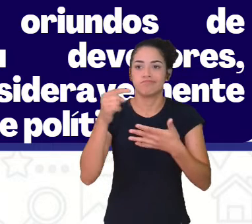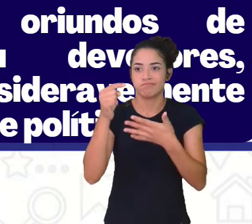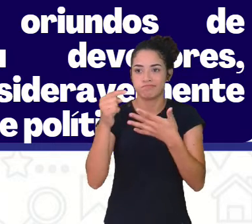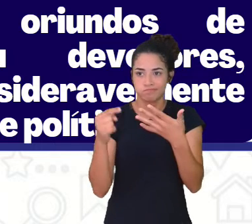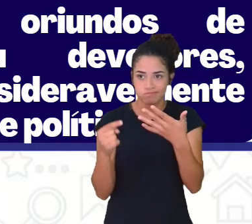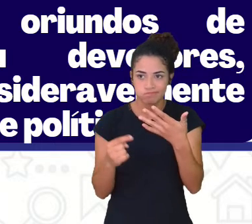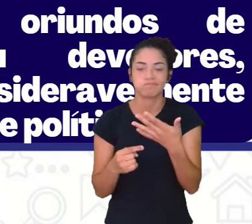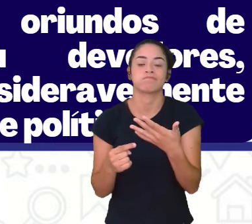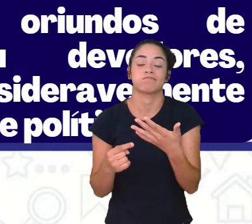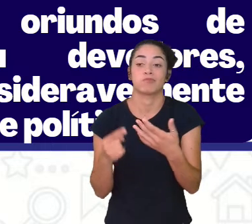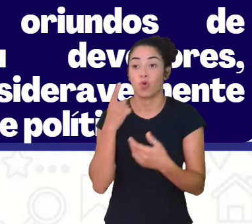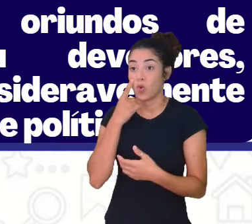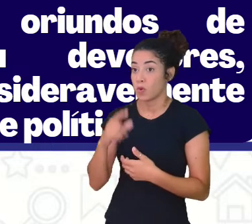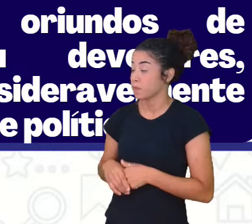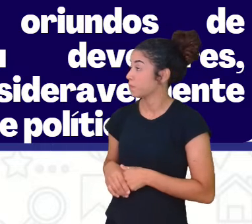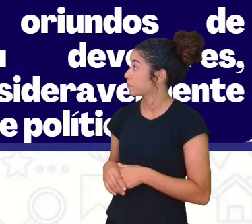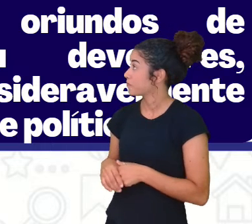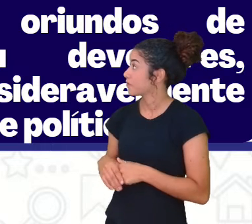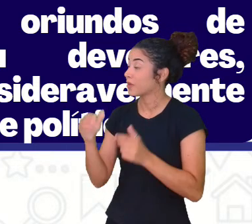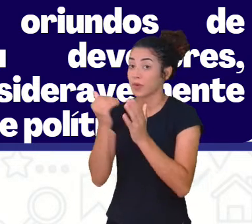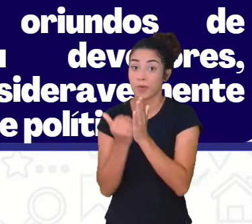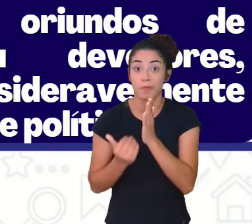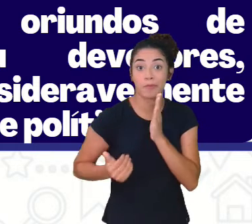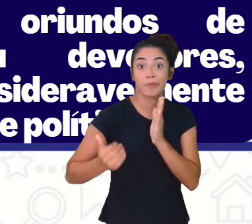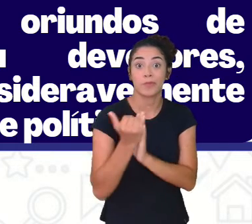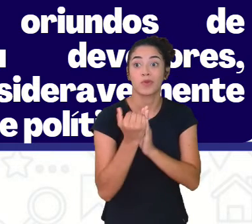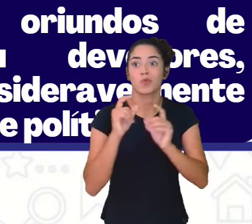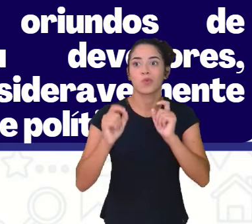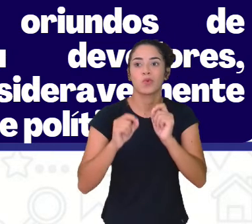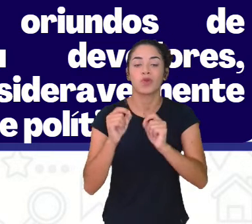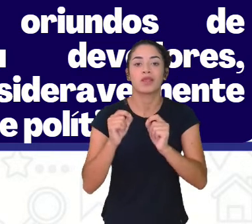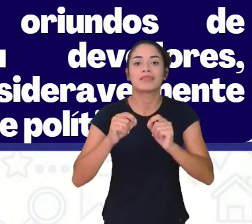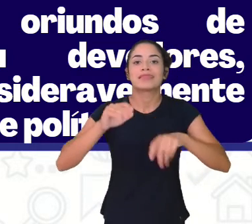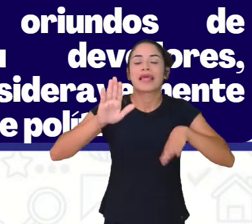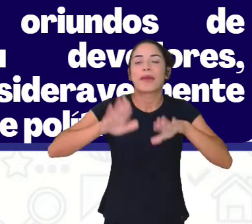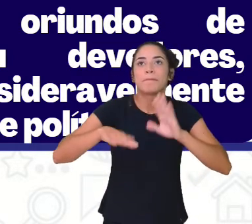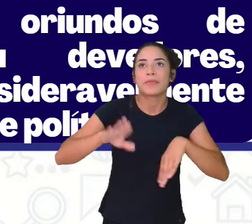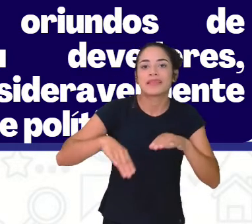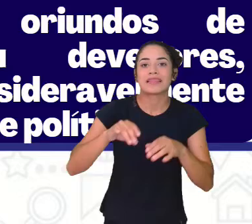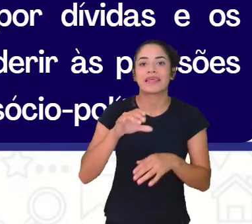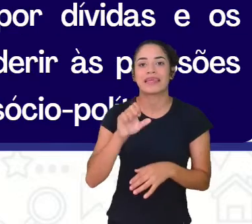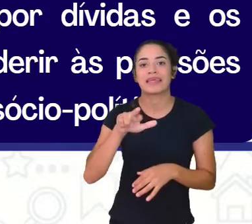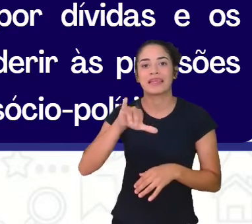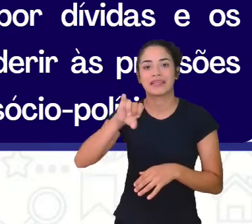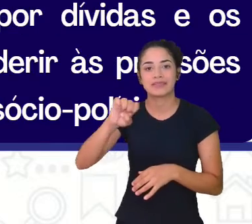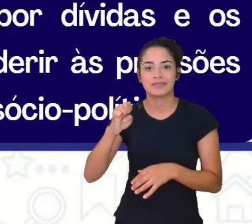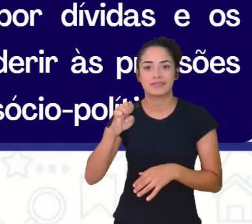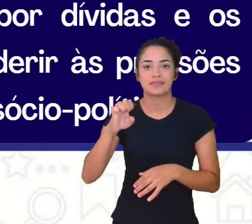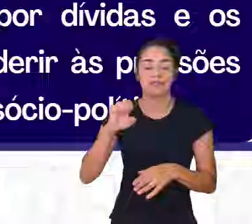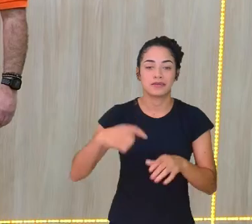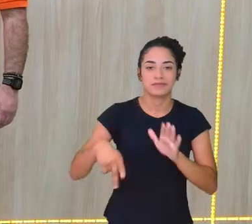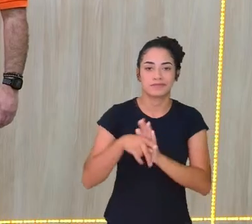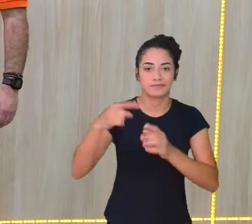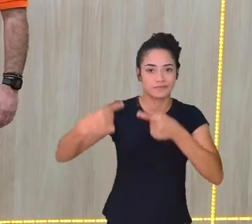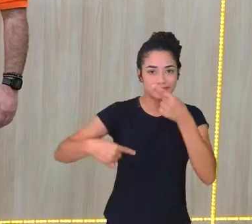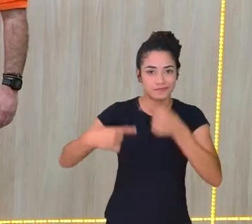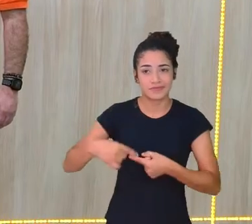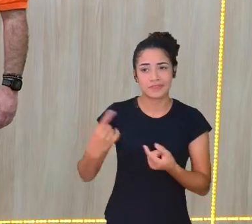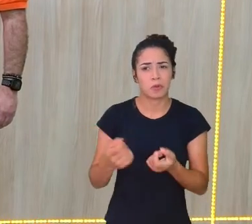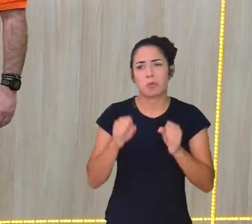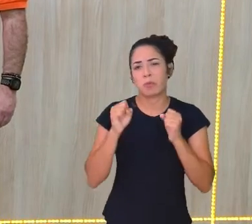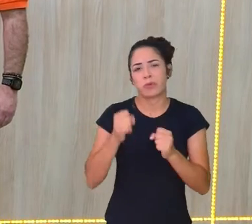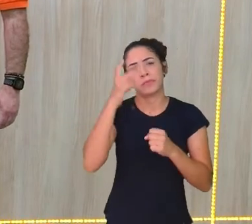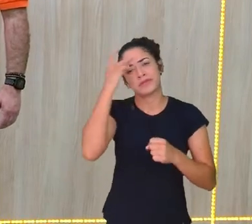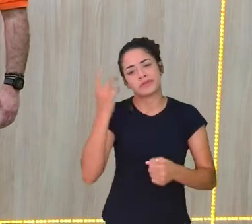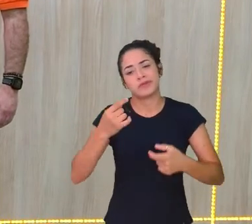ou devedores, aumenta consideravelmente em meio à crise política, né? Então, embora esse pessoal estivesse brigando aqui